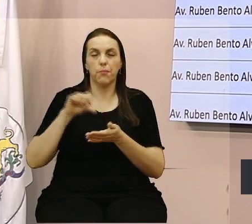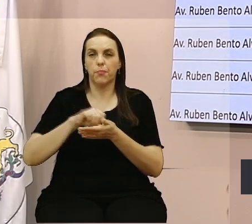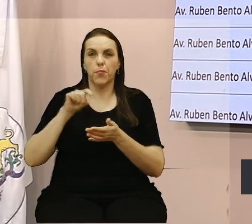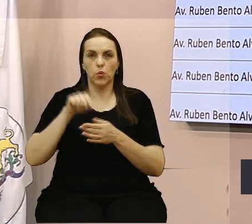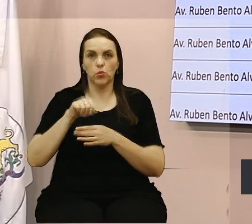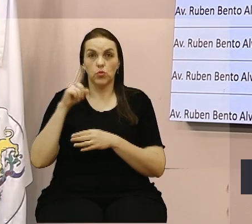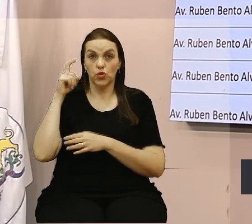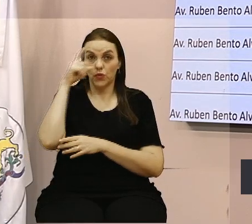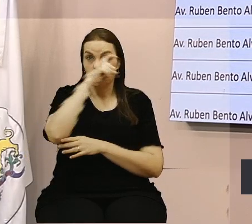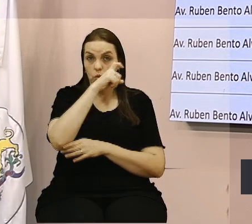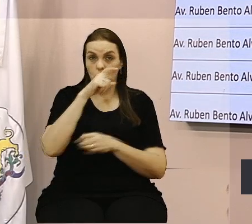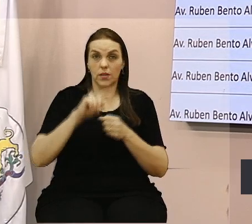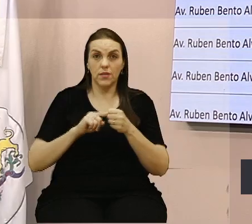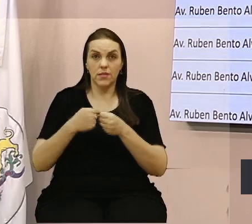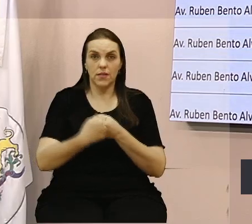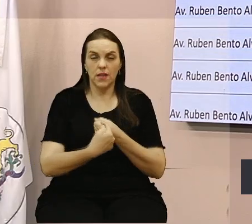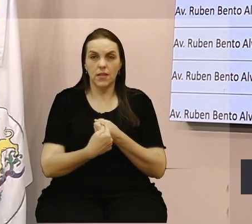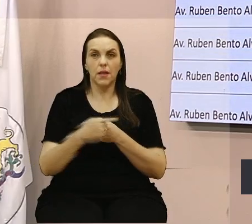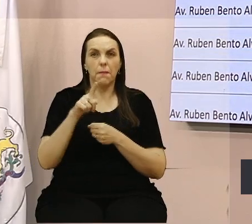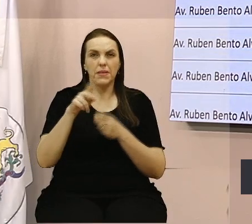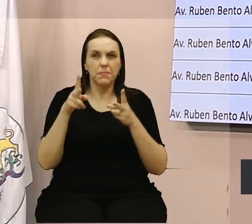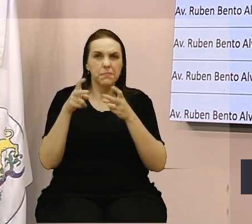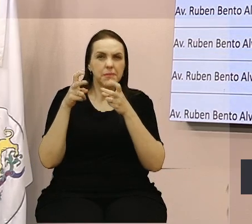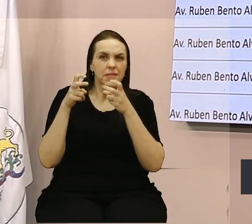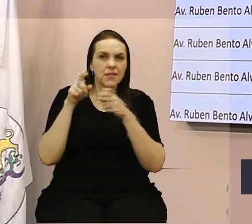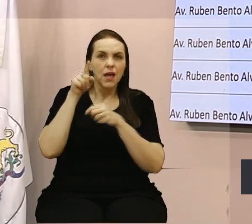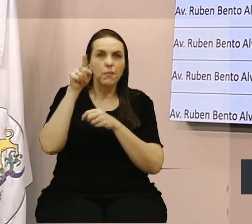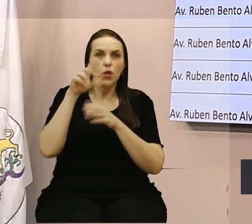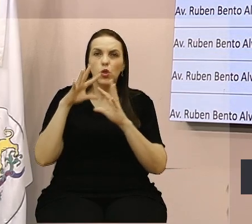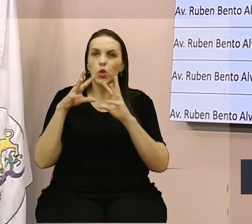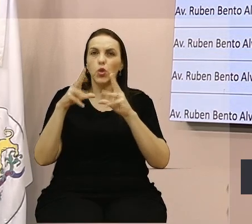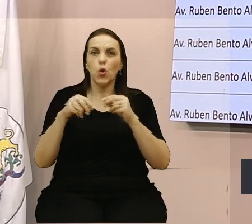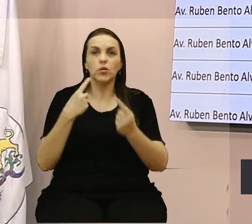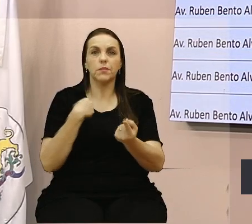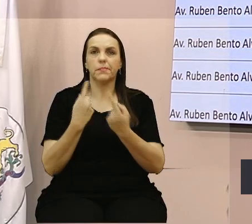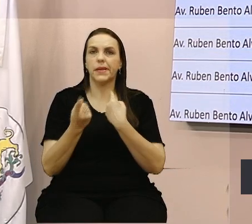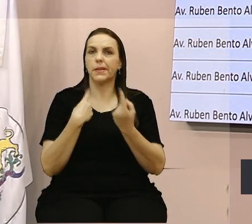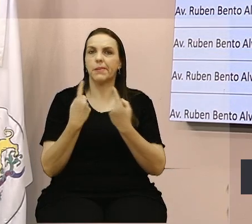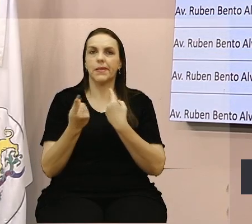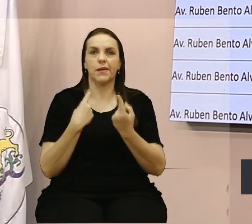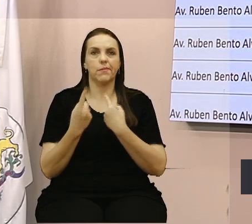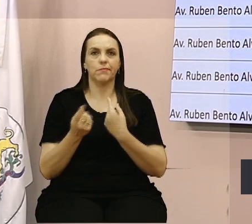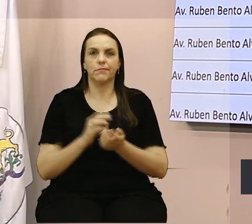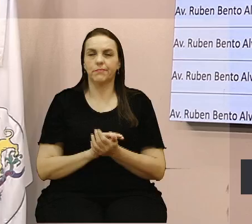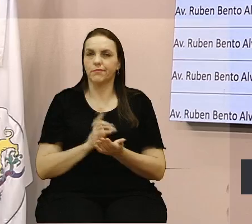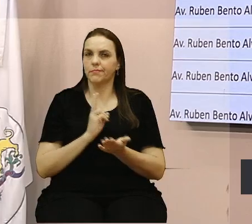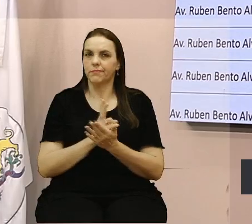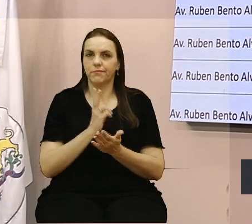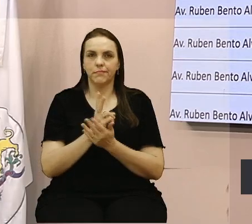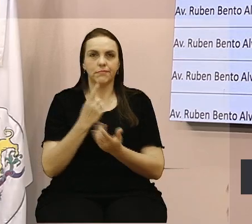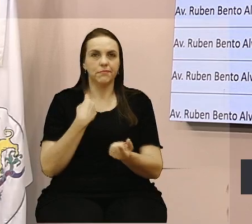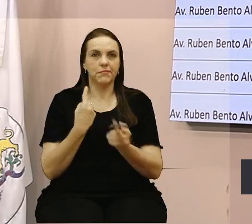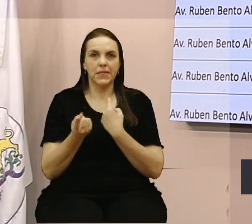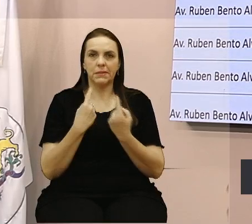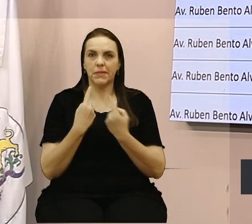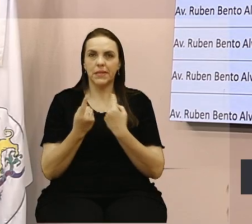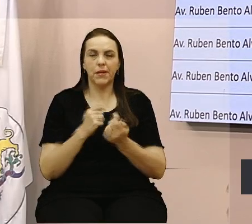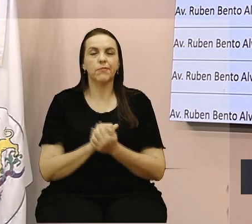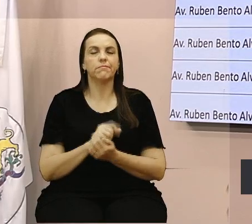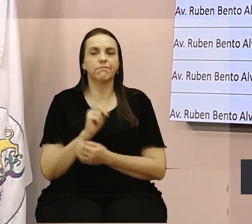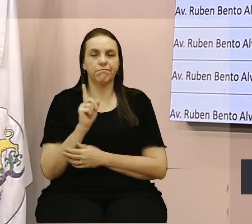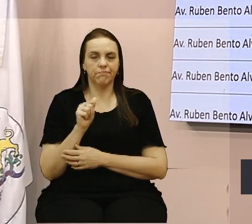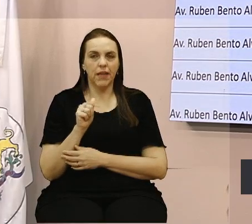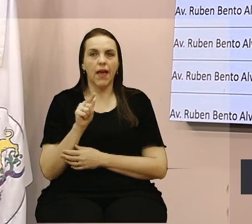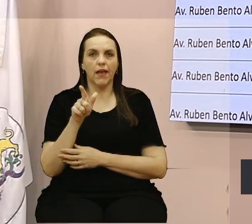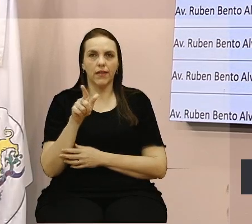cidade. Mas vocês podem ver que todos eles envolvem a perimetral. Todos eles, que